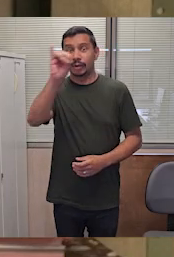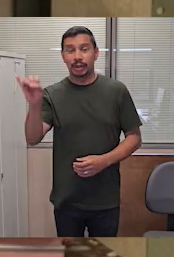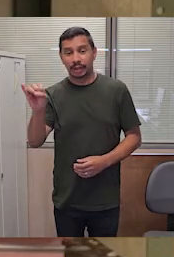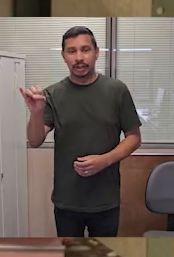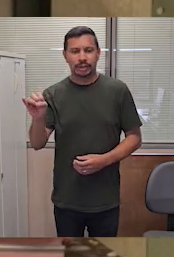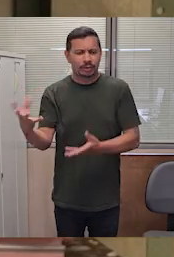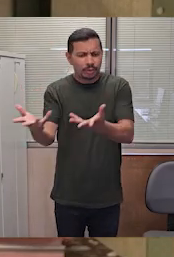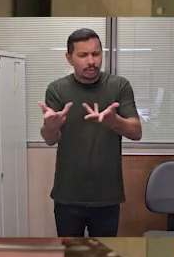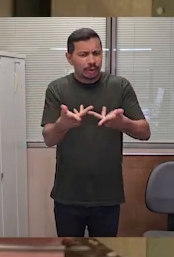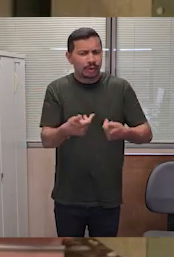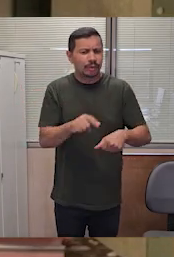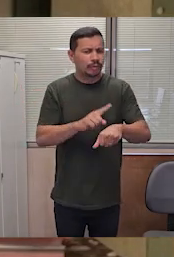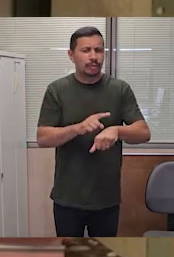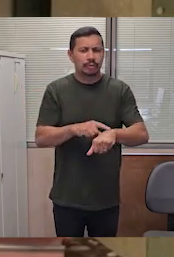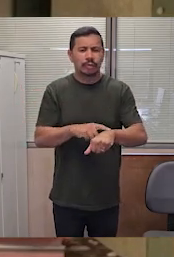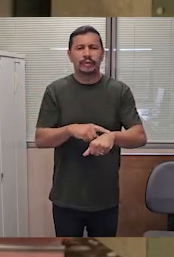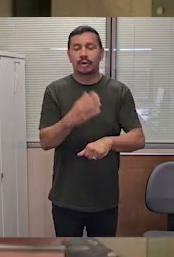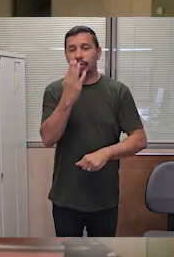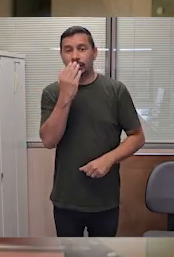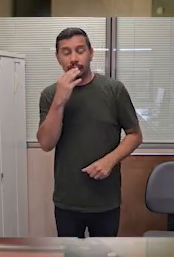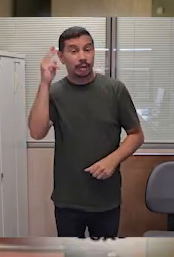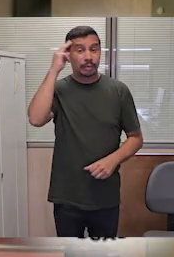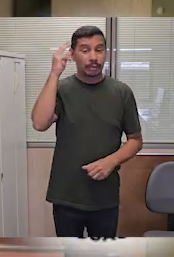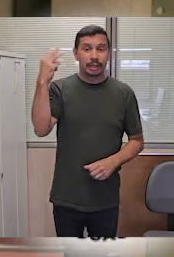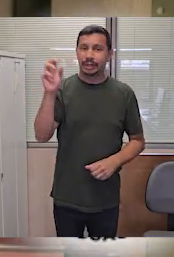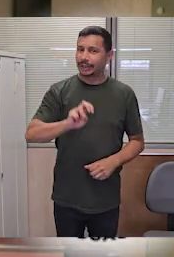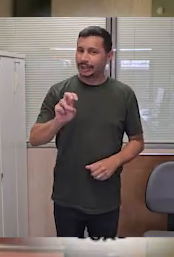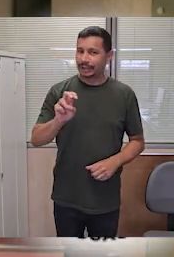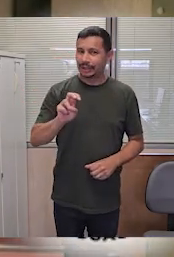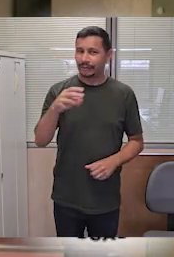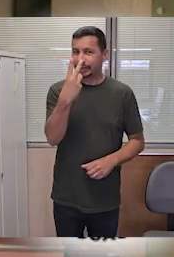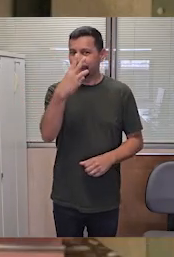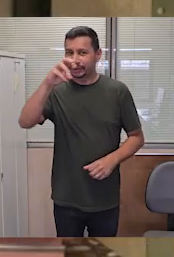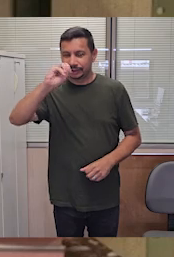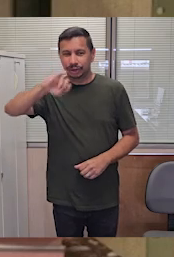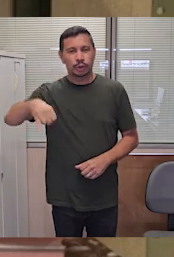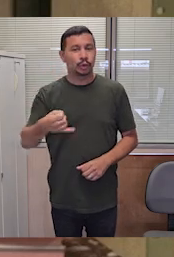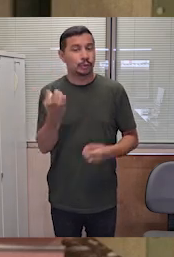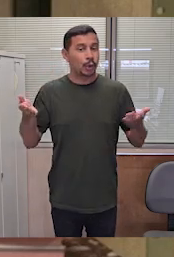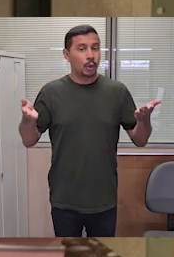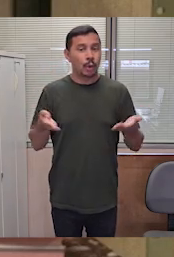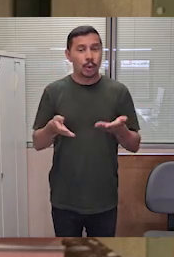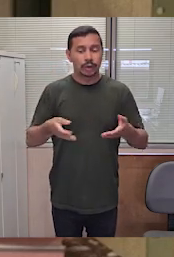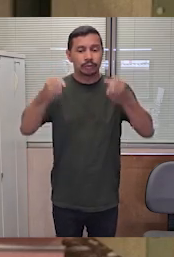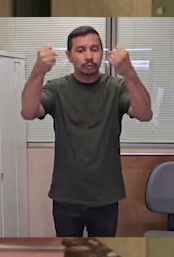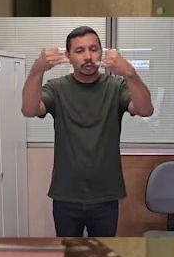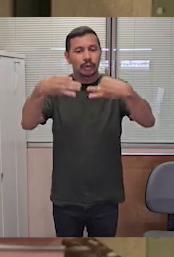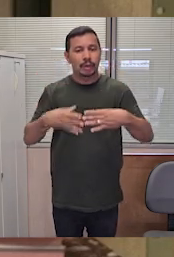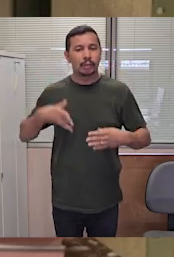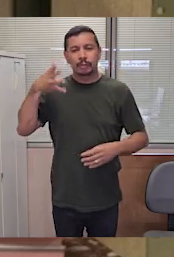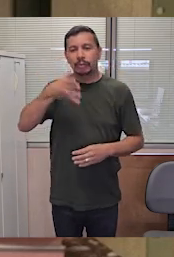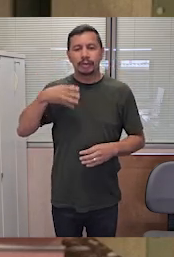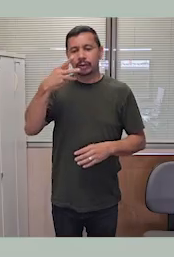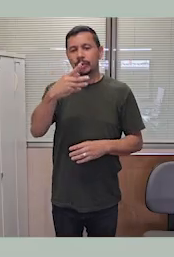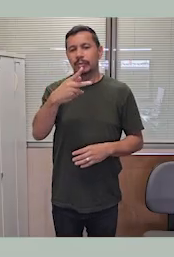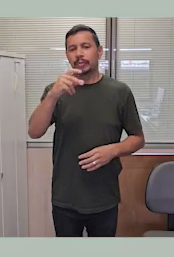Olá, sejam bem-vindos ao Alaboia Memória desta quinta-feira, 30 de janeiro. Hoje vamos falar sobre Conrado